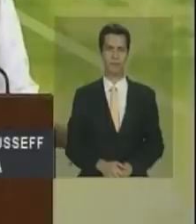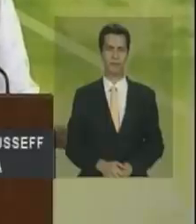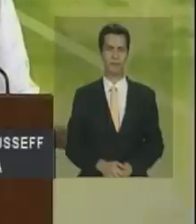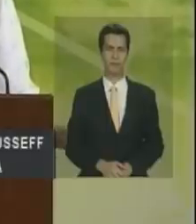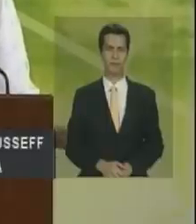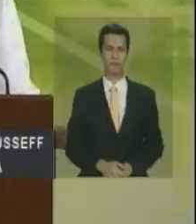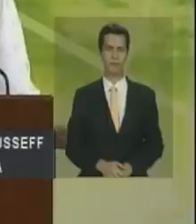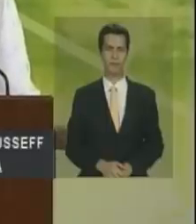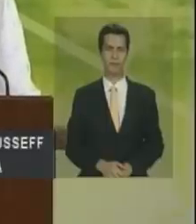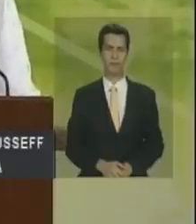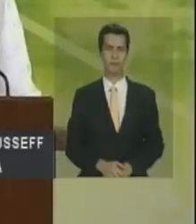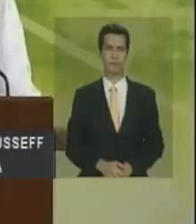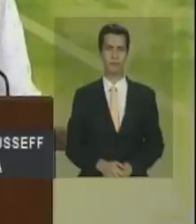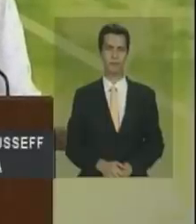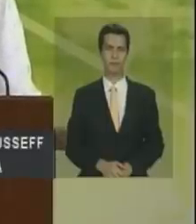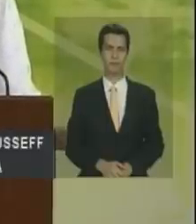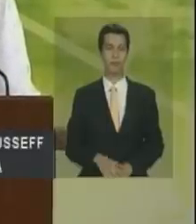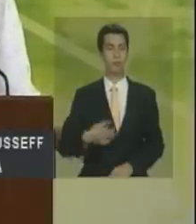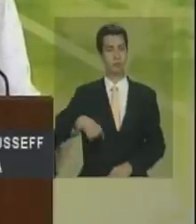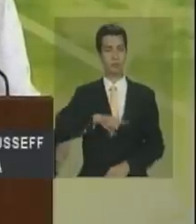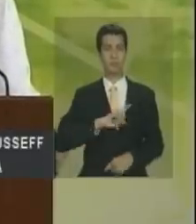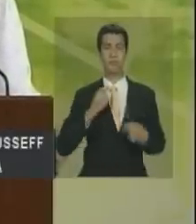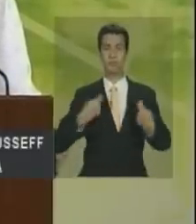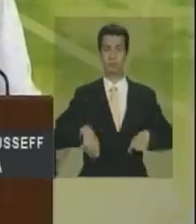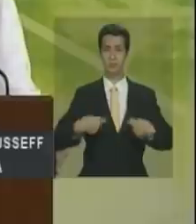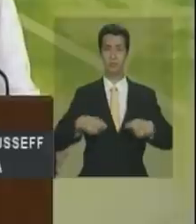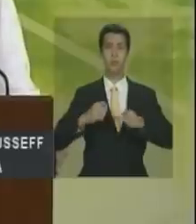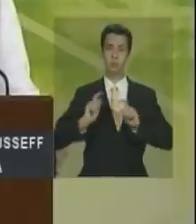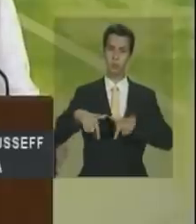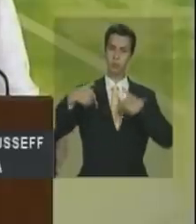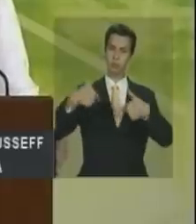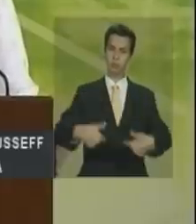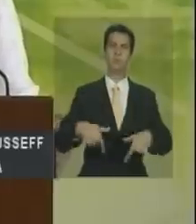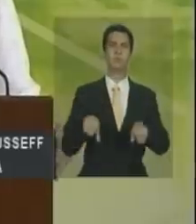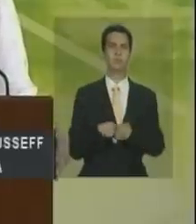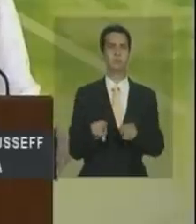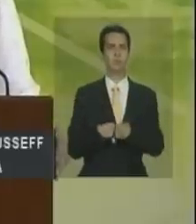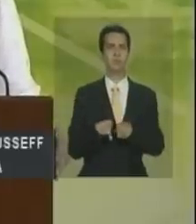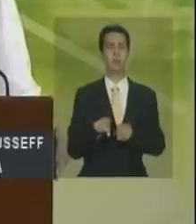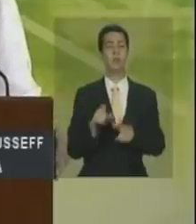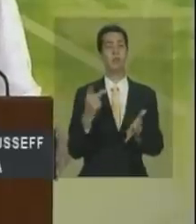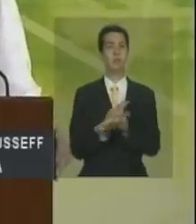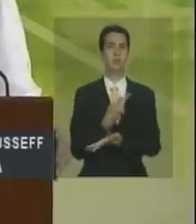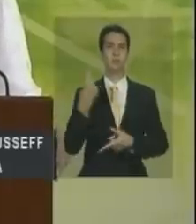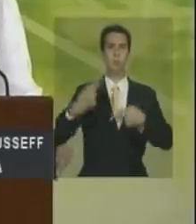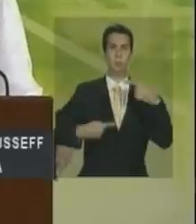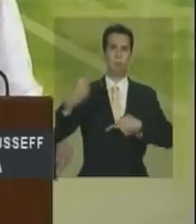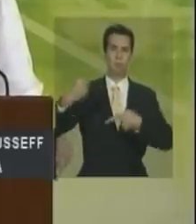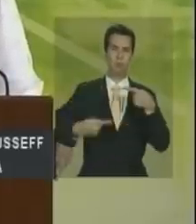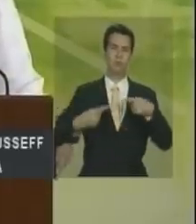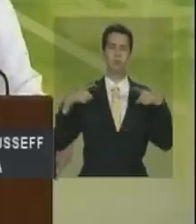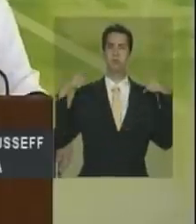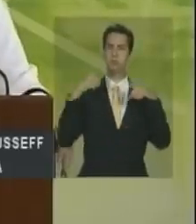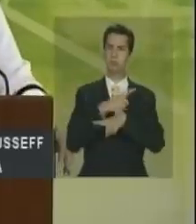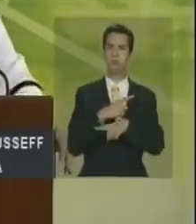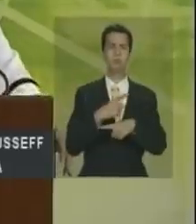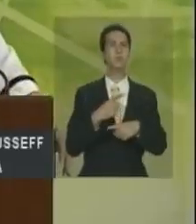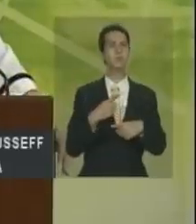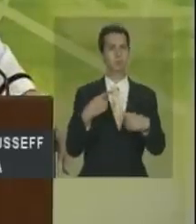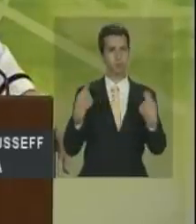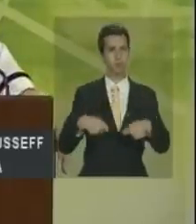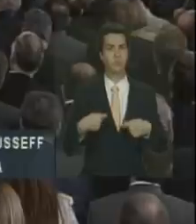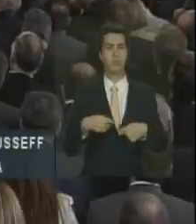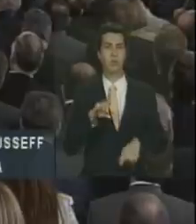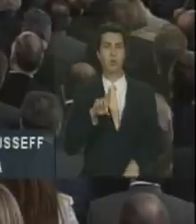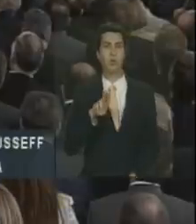nós também temos de lutar contra a concorrência predatória e desleal, contra o